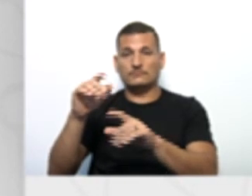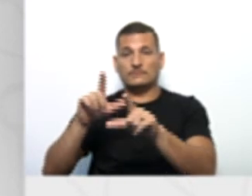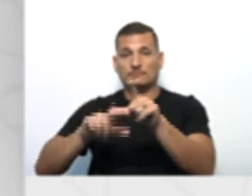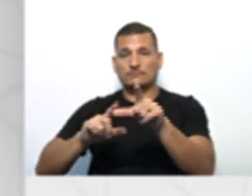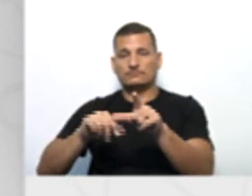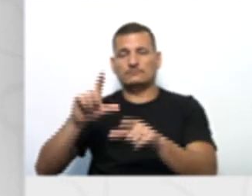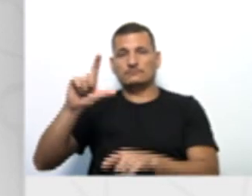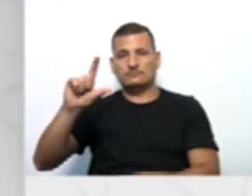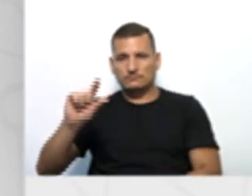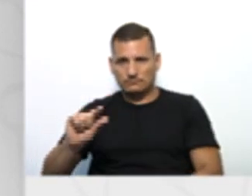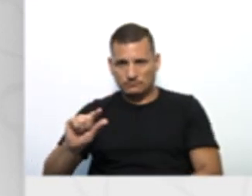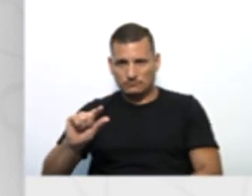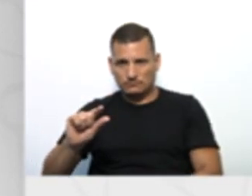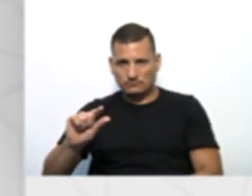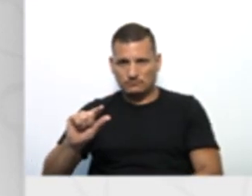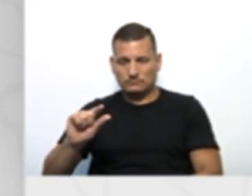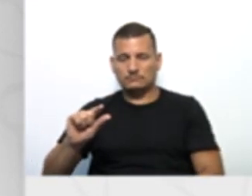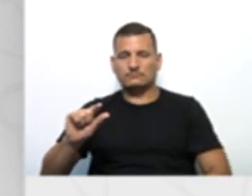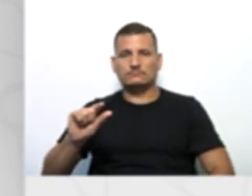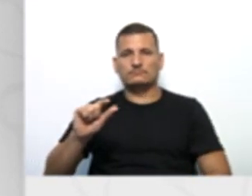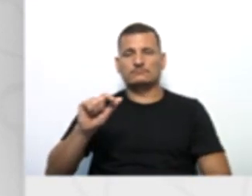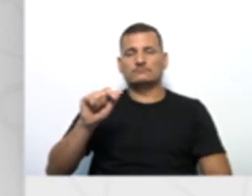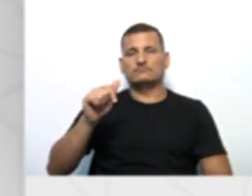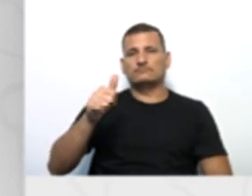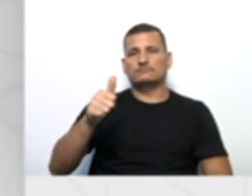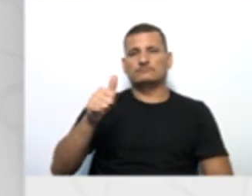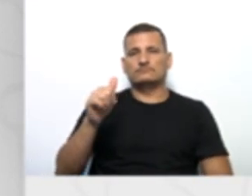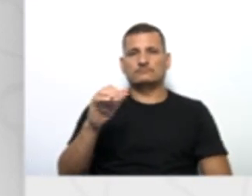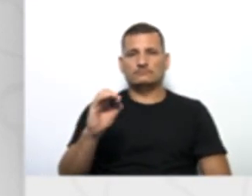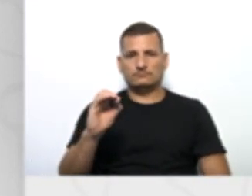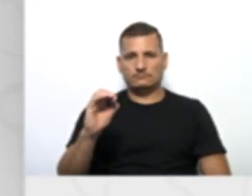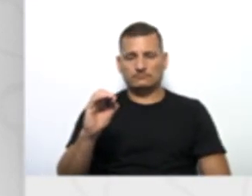eu coloco para times 10. Ok?